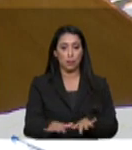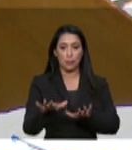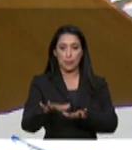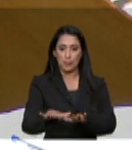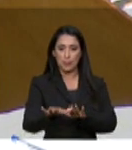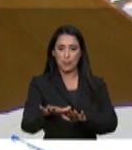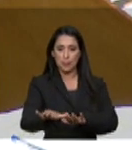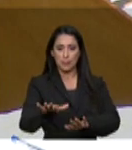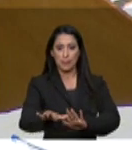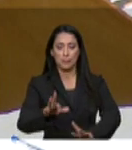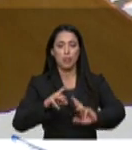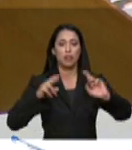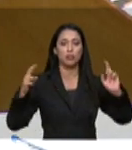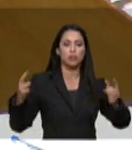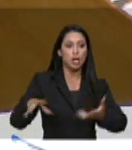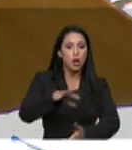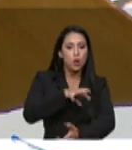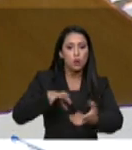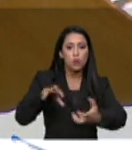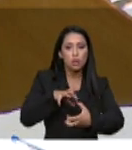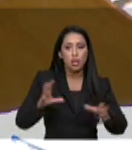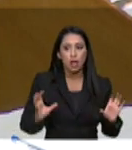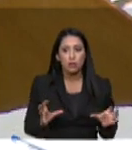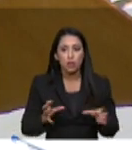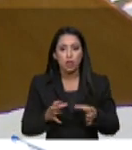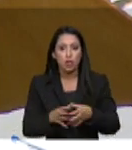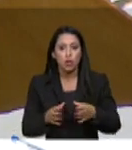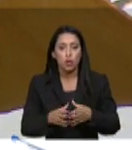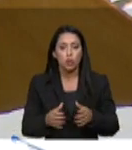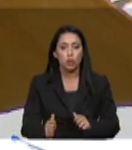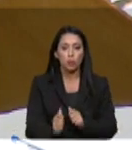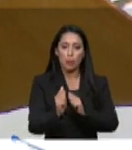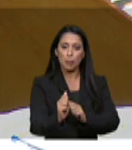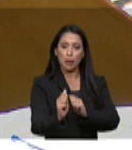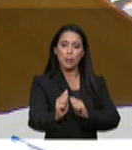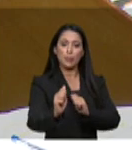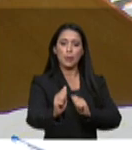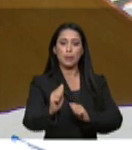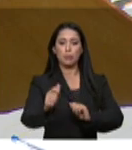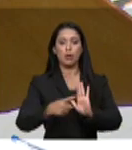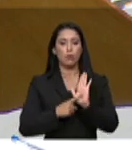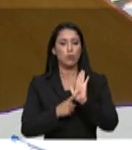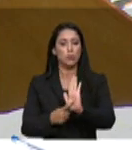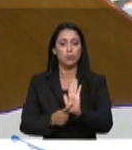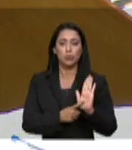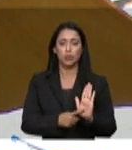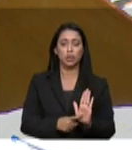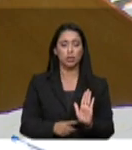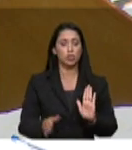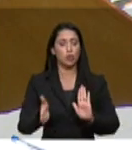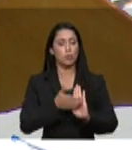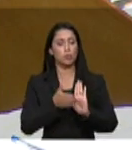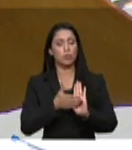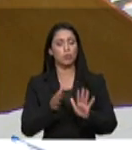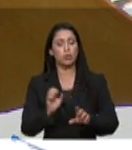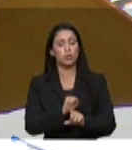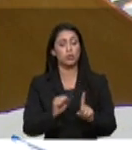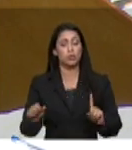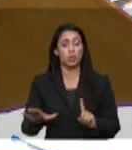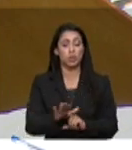passeatas de reuniões de greves de aglomeração ou de qualquer outra forma de manifestação política com propósitos sociais